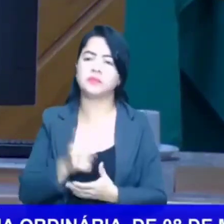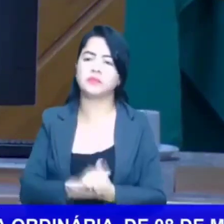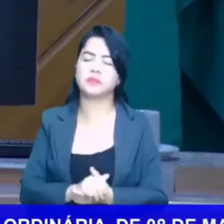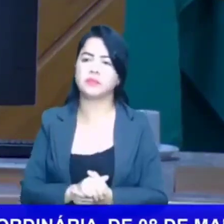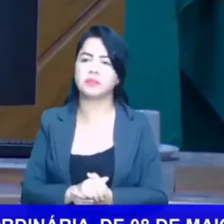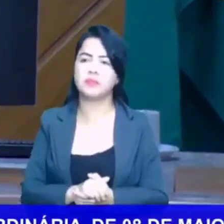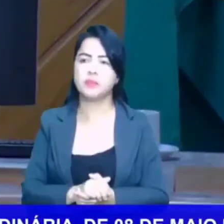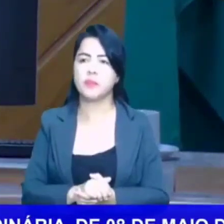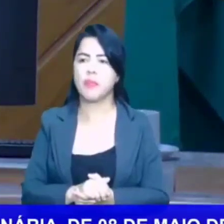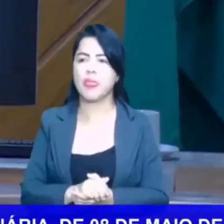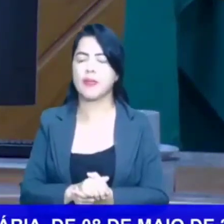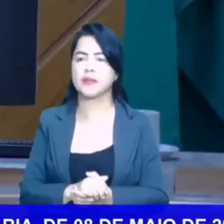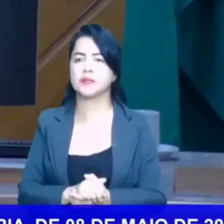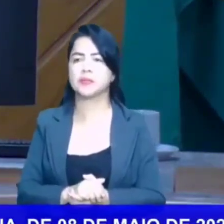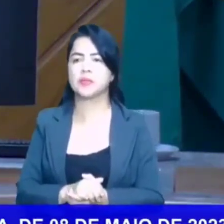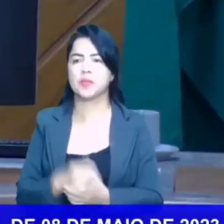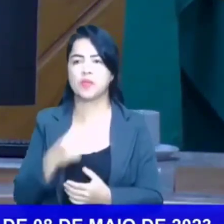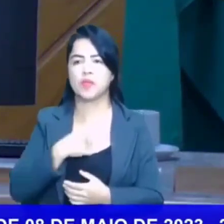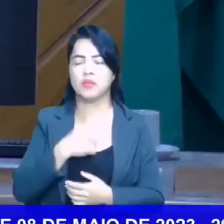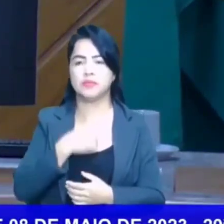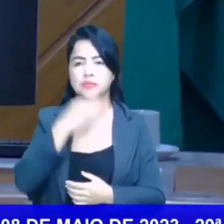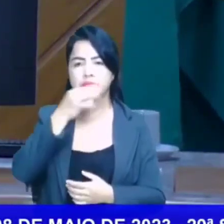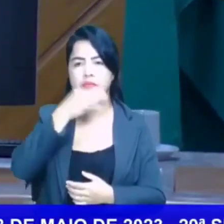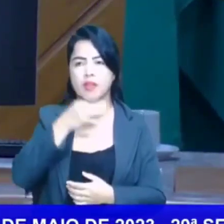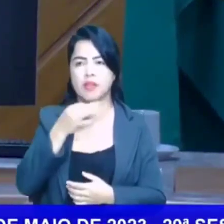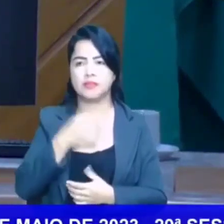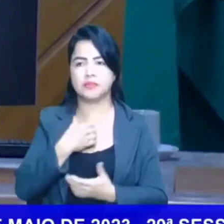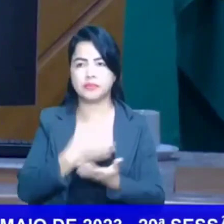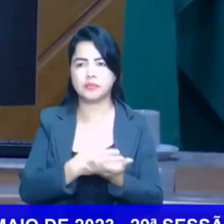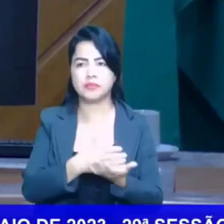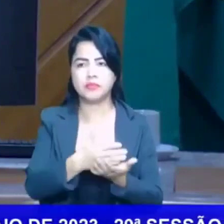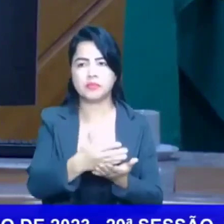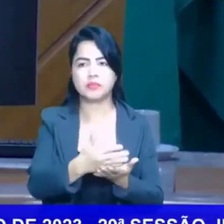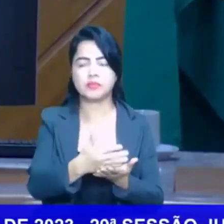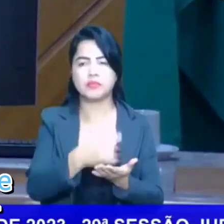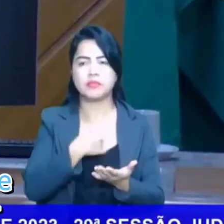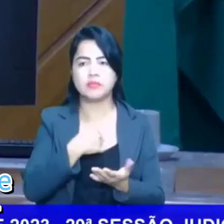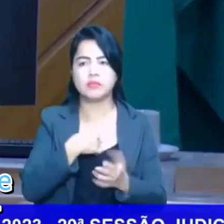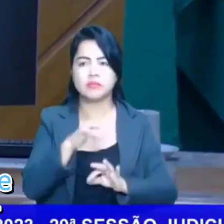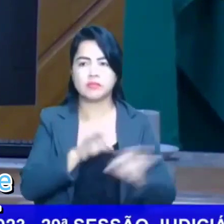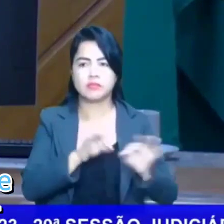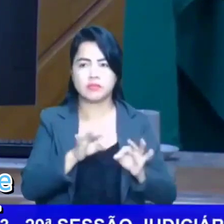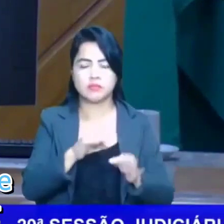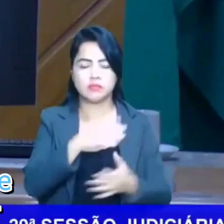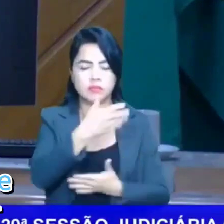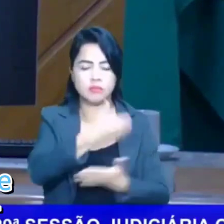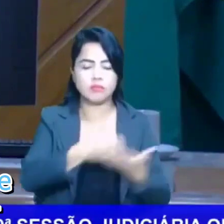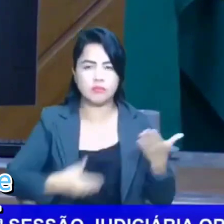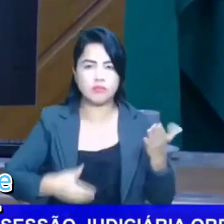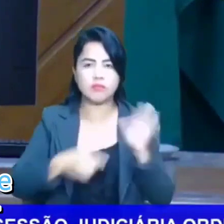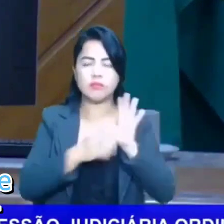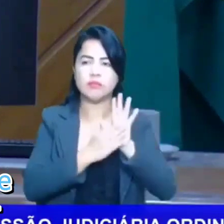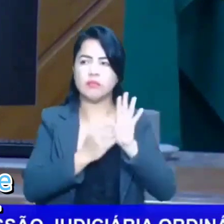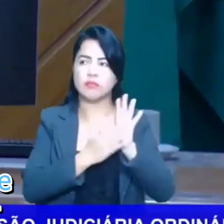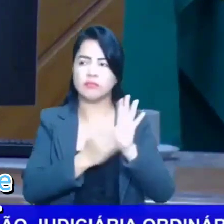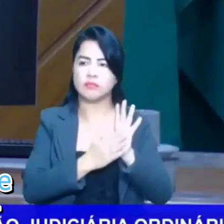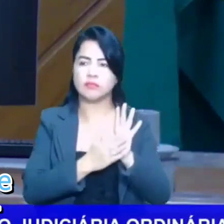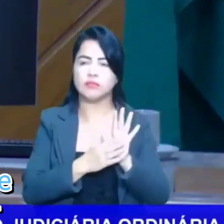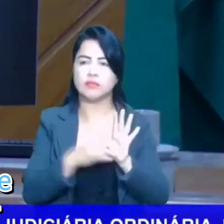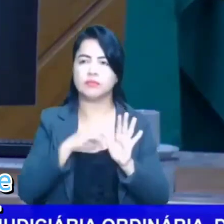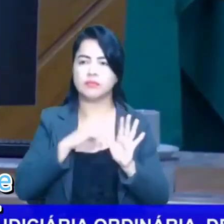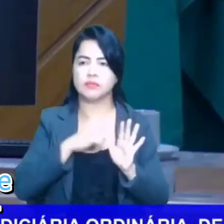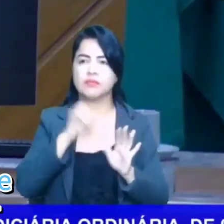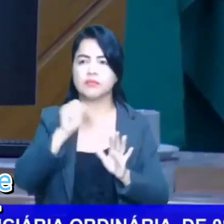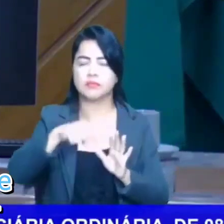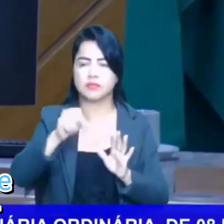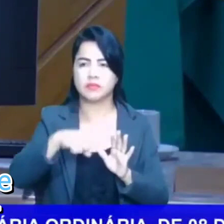menção. Eu reformulei a minha posição inicial, que foi expressa nesse parecer, e me parece que